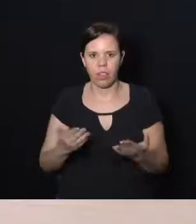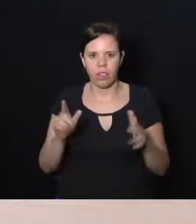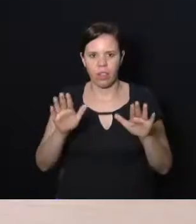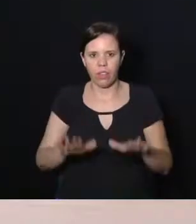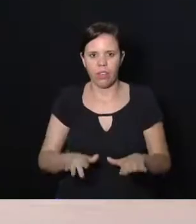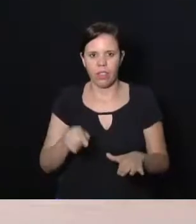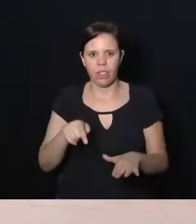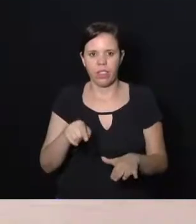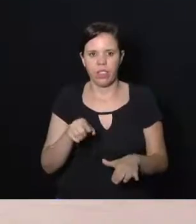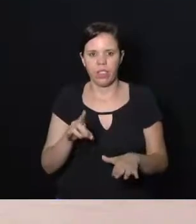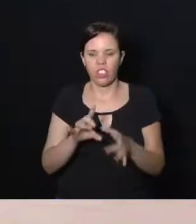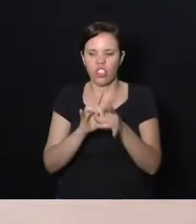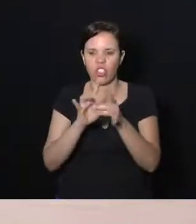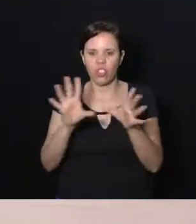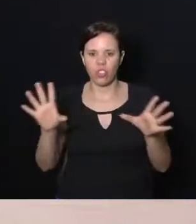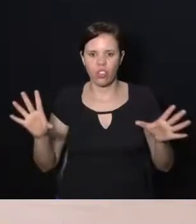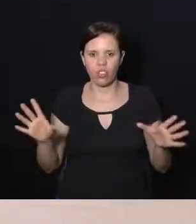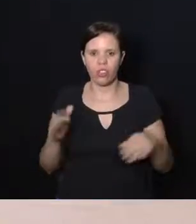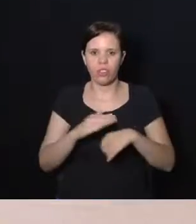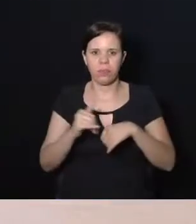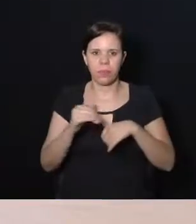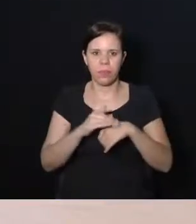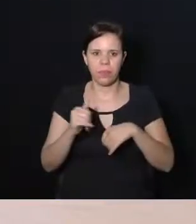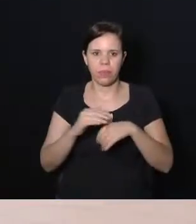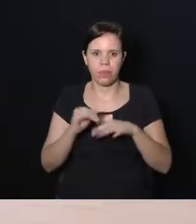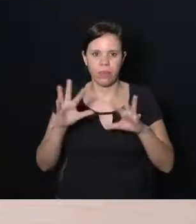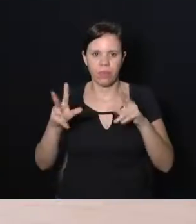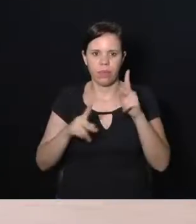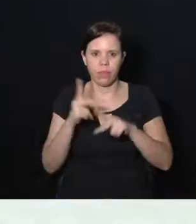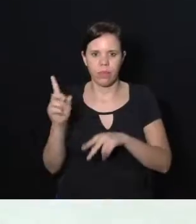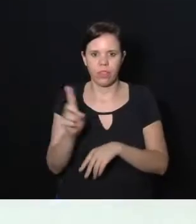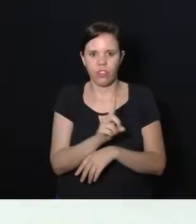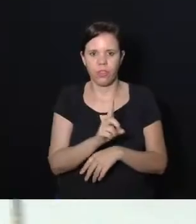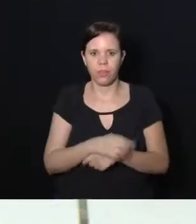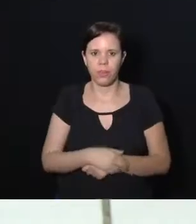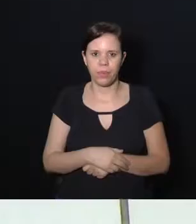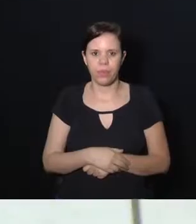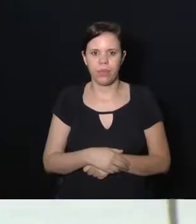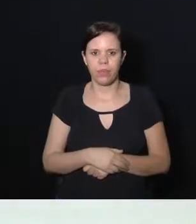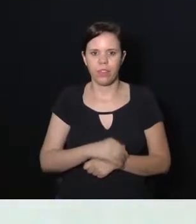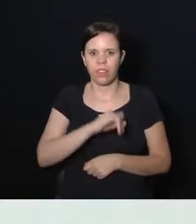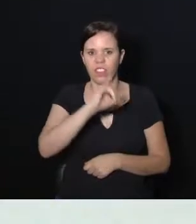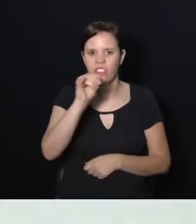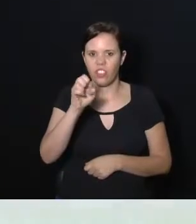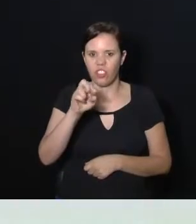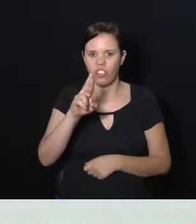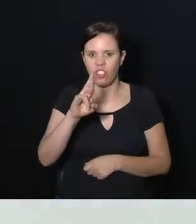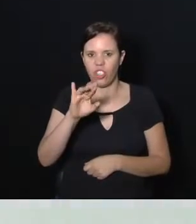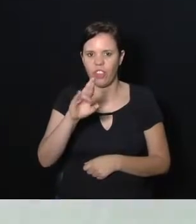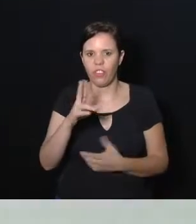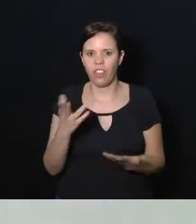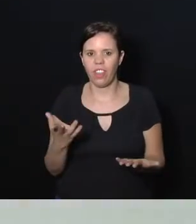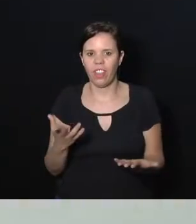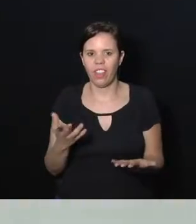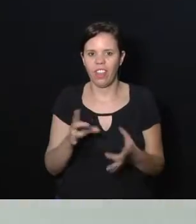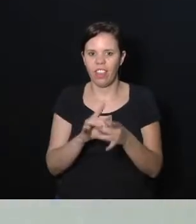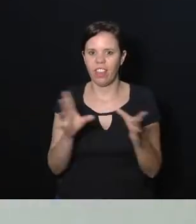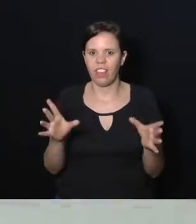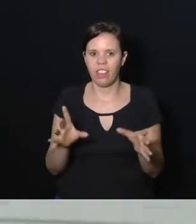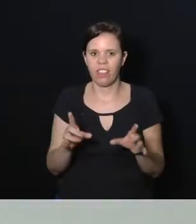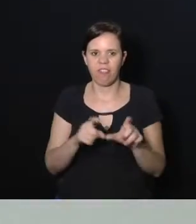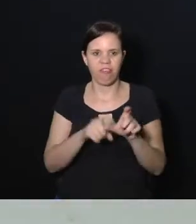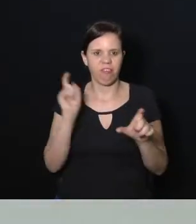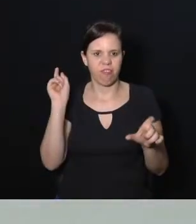aqui, solta, recebendo o carinho de todo mundo que chega. A Jennifer fica solta pela casa, é super